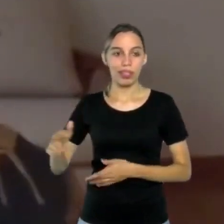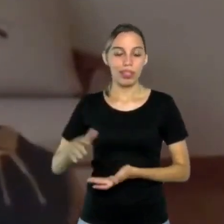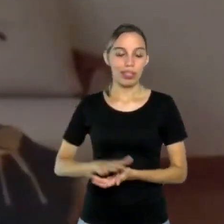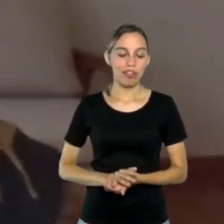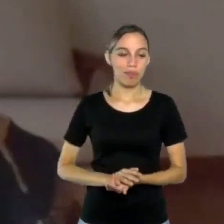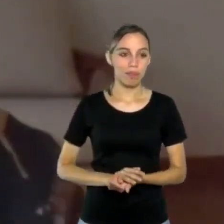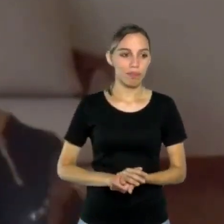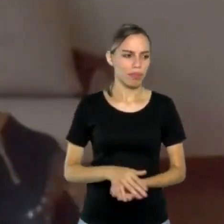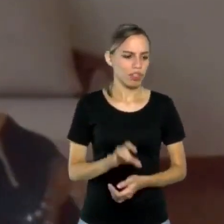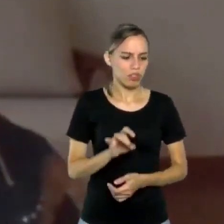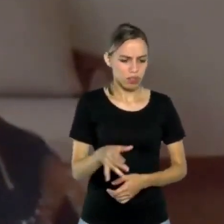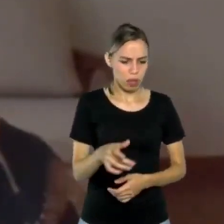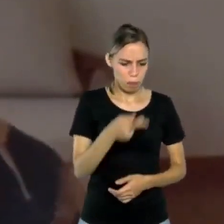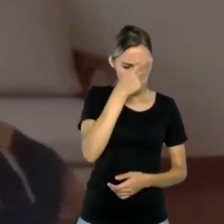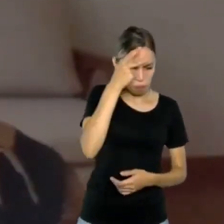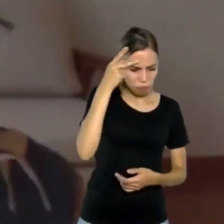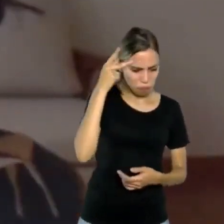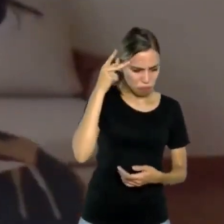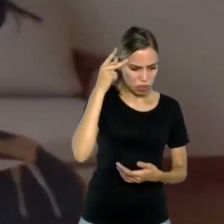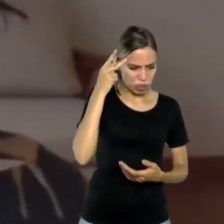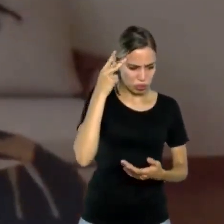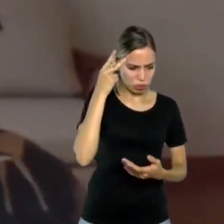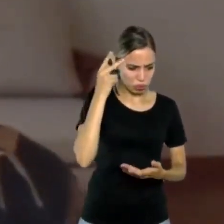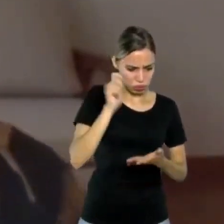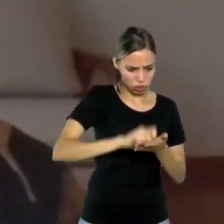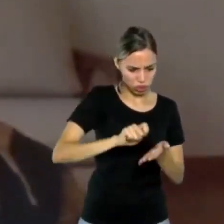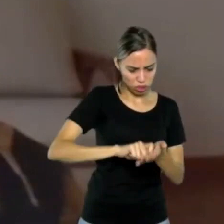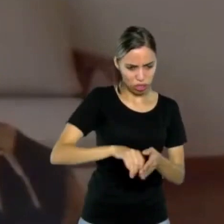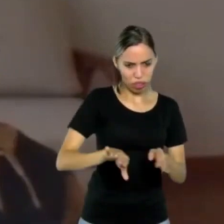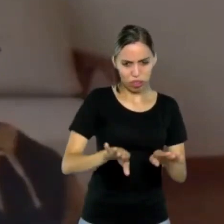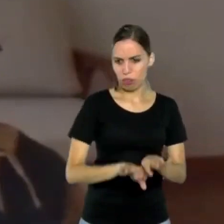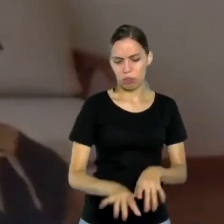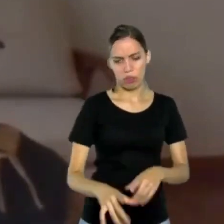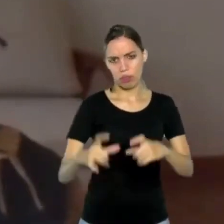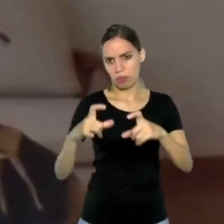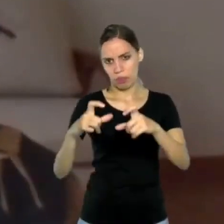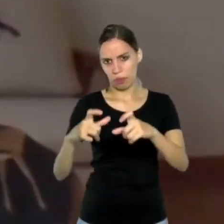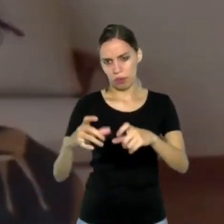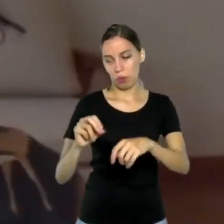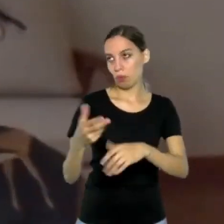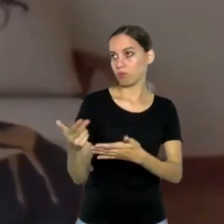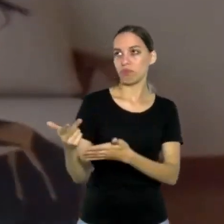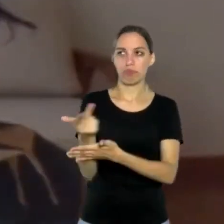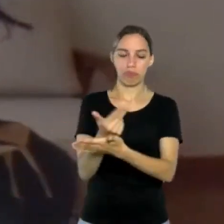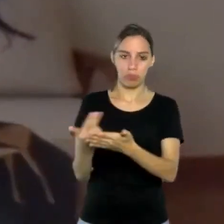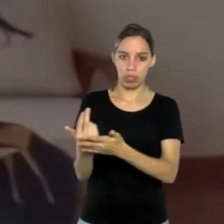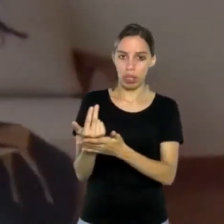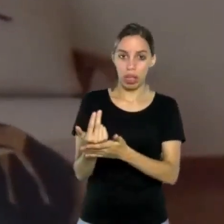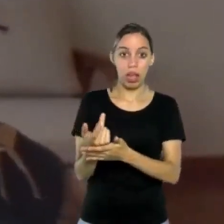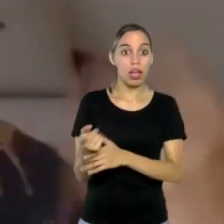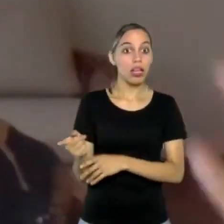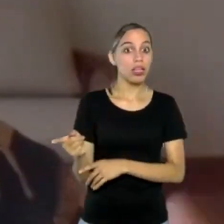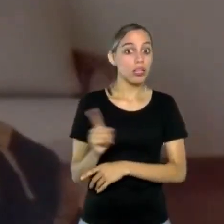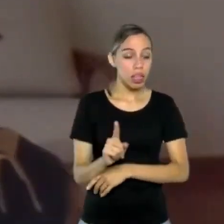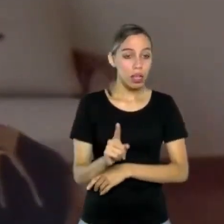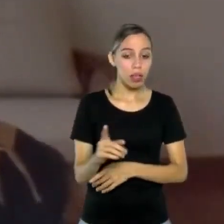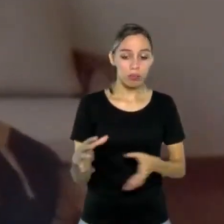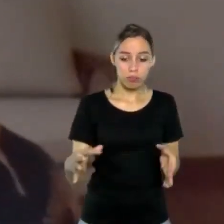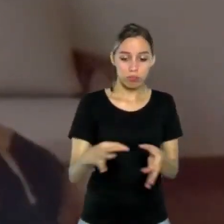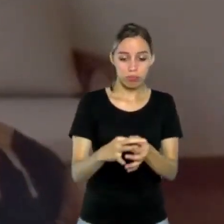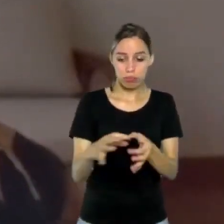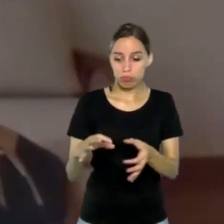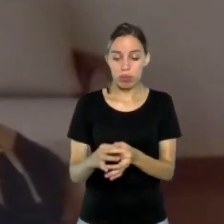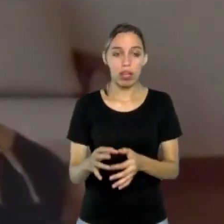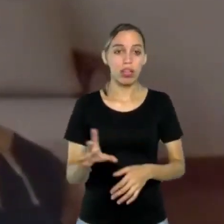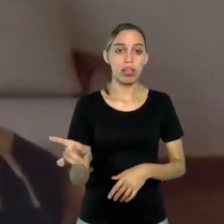e o artista da imagem que está ali, né, seja fotógrafo, enfim, né, o artista que for, mas também considerar